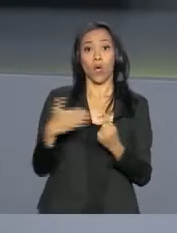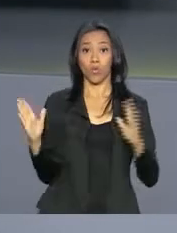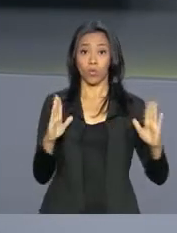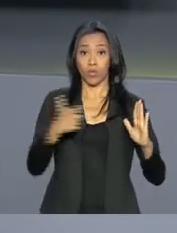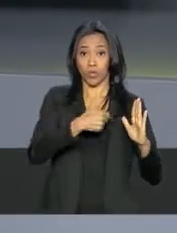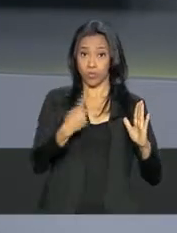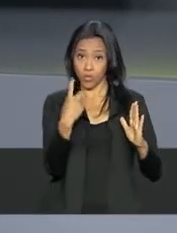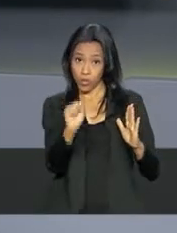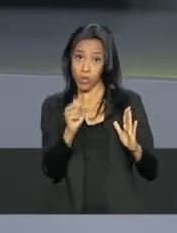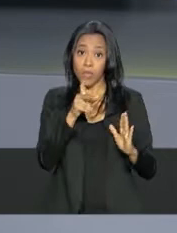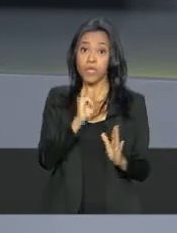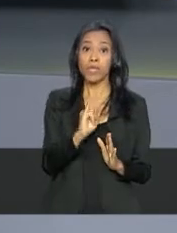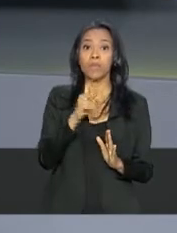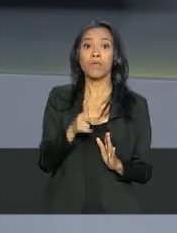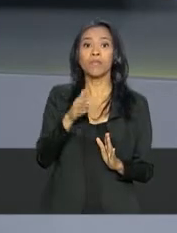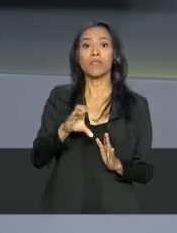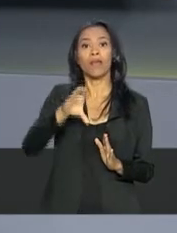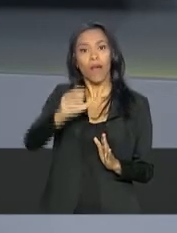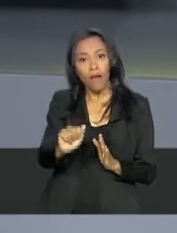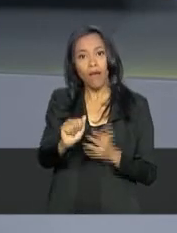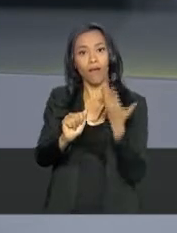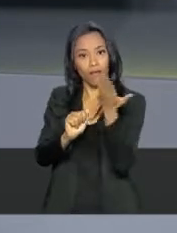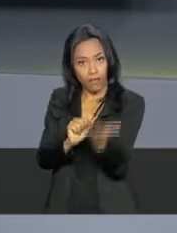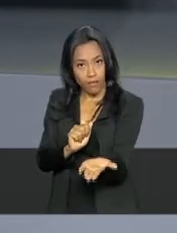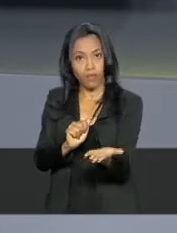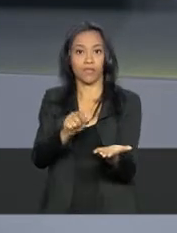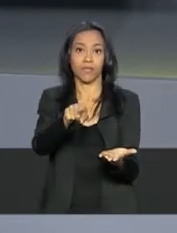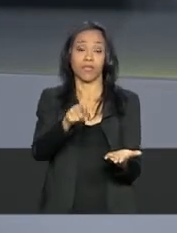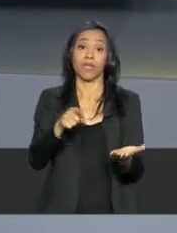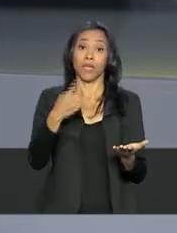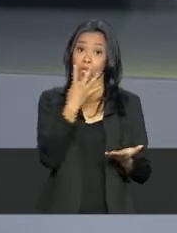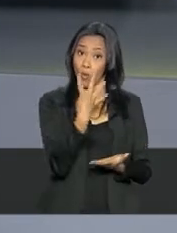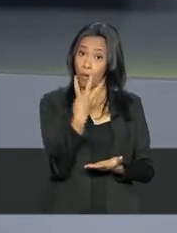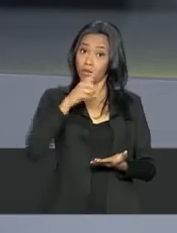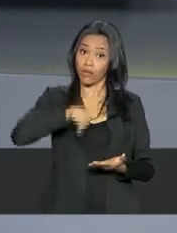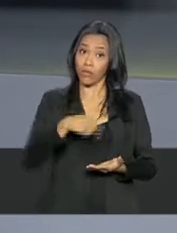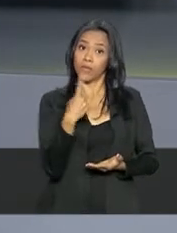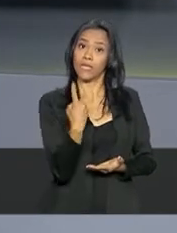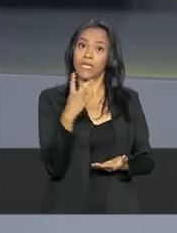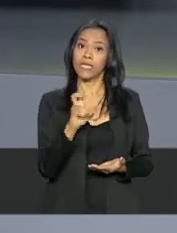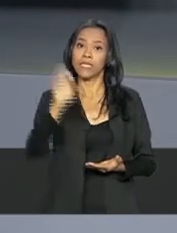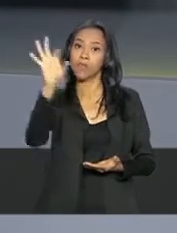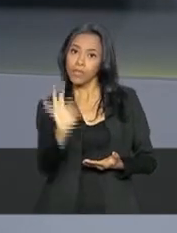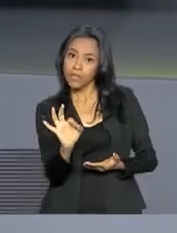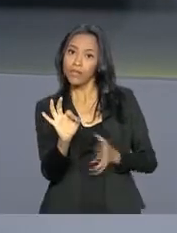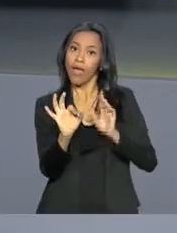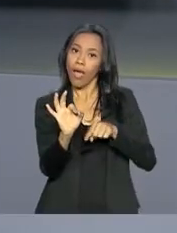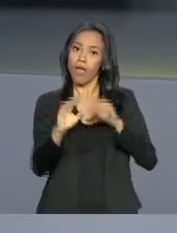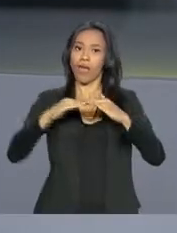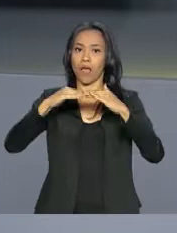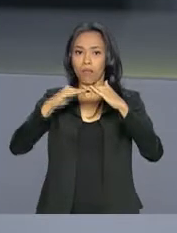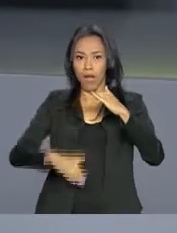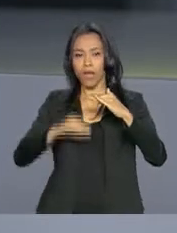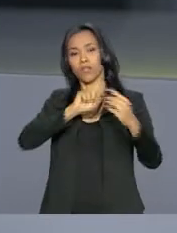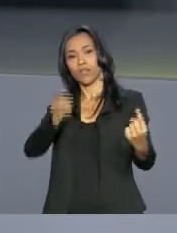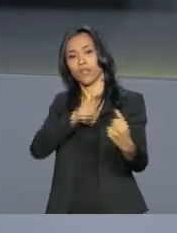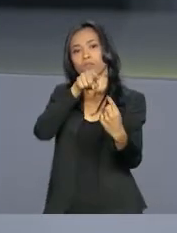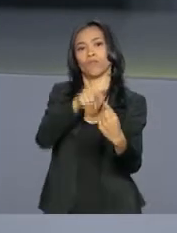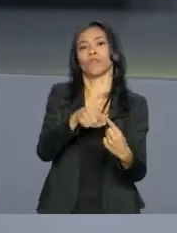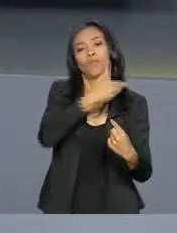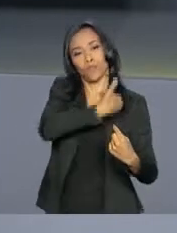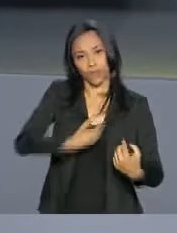pca o índice nacional de preços ao consumidor amplo em 4,15 por cento portanto abaixo do centro da meta